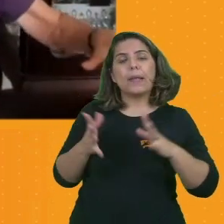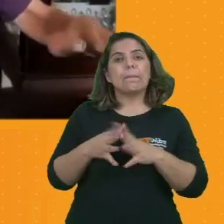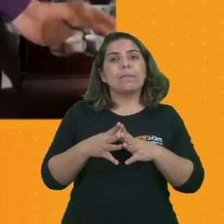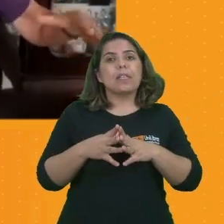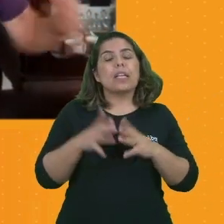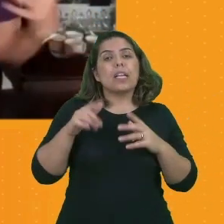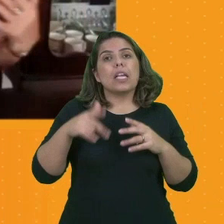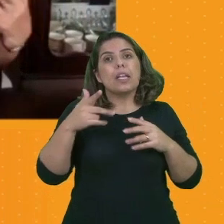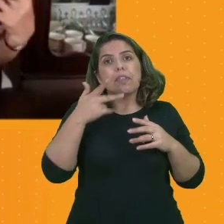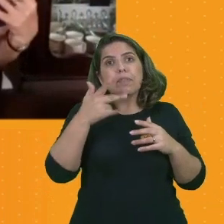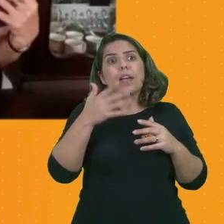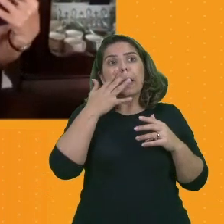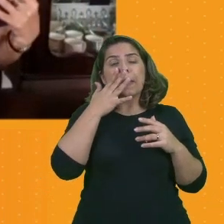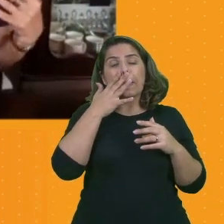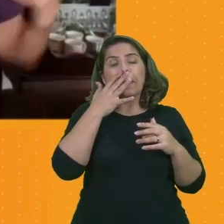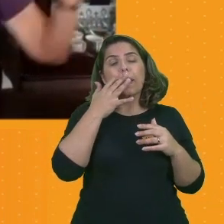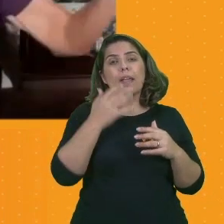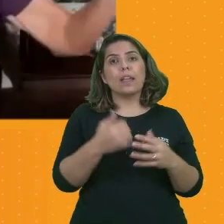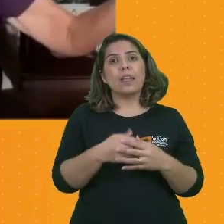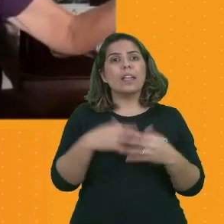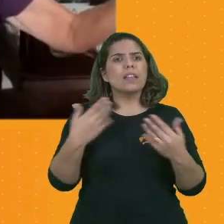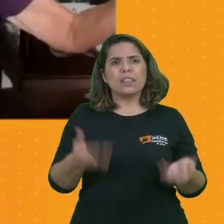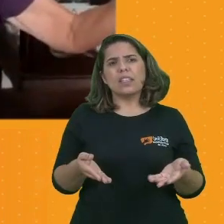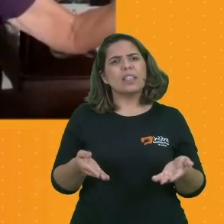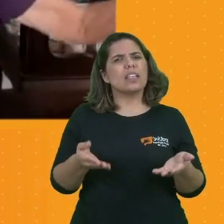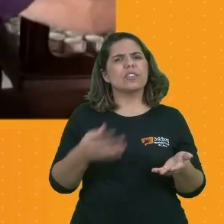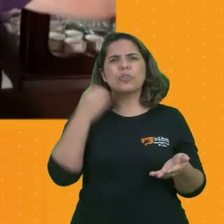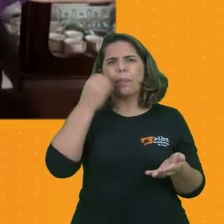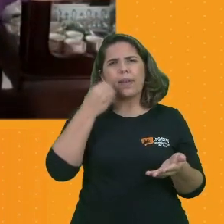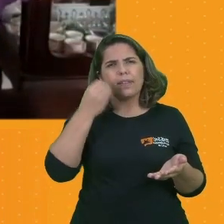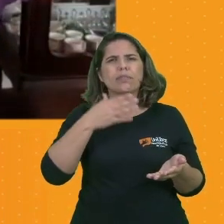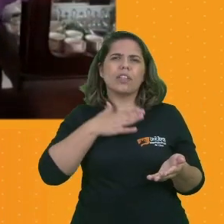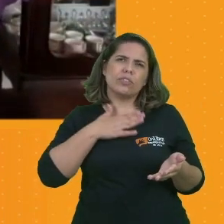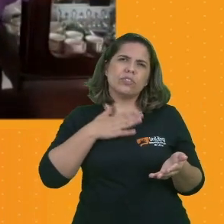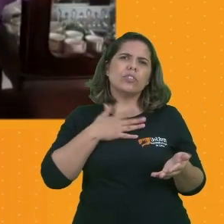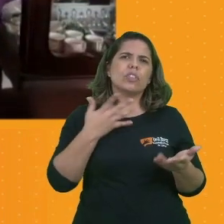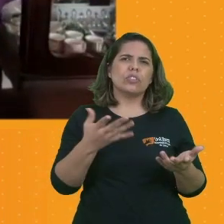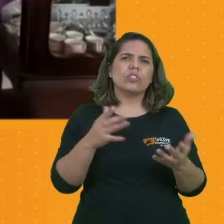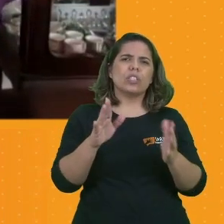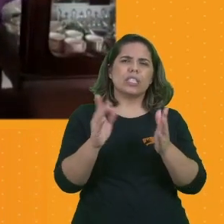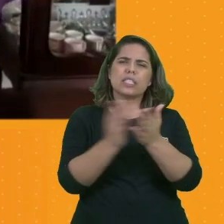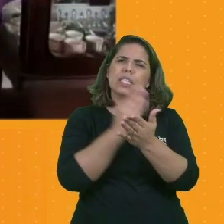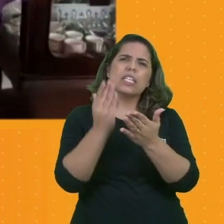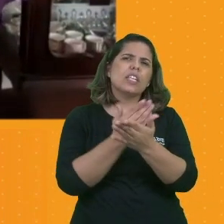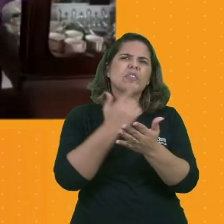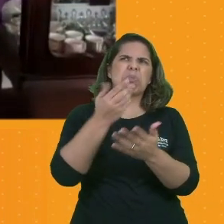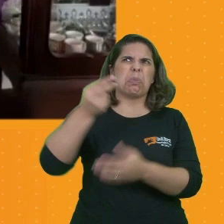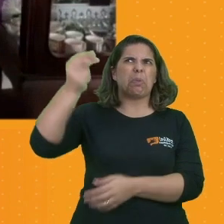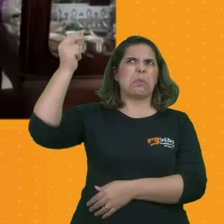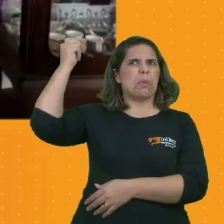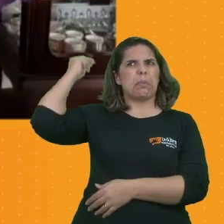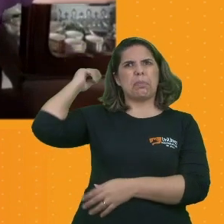ocasião dizer compartilha tanto desse jeito esse livro